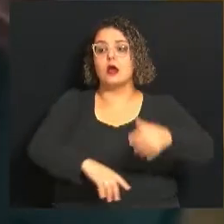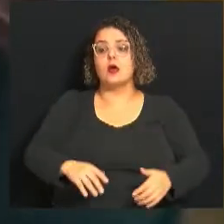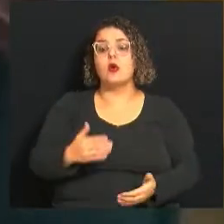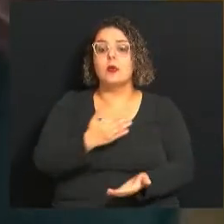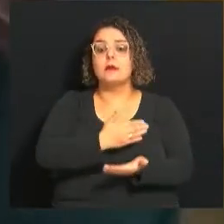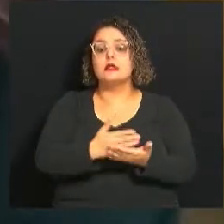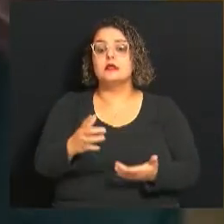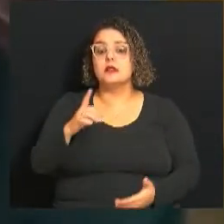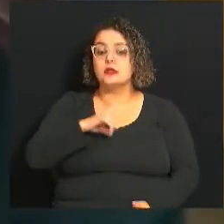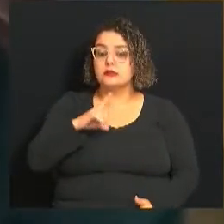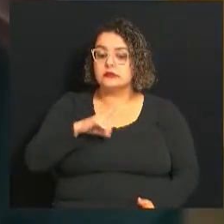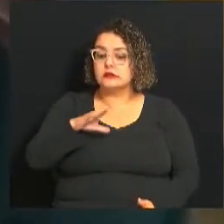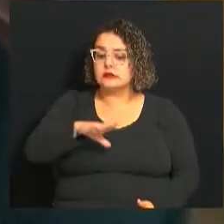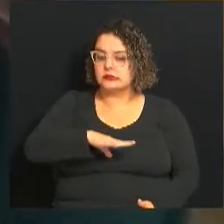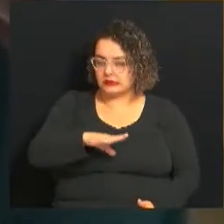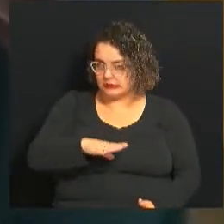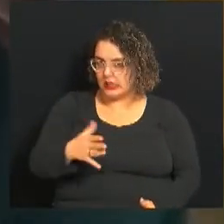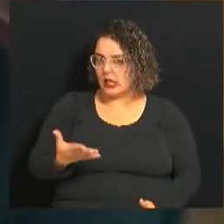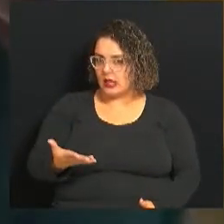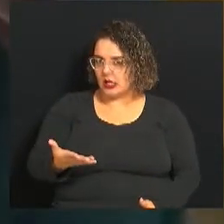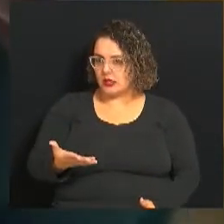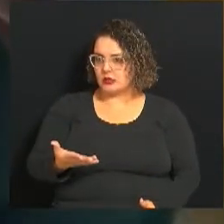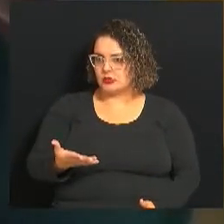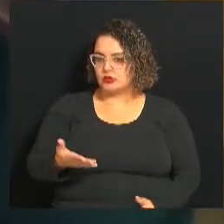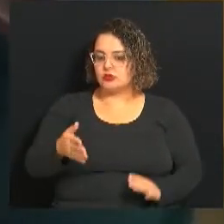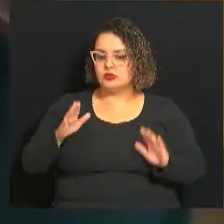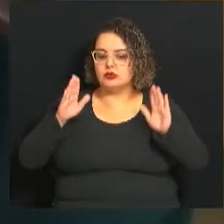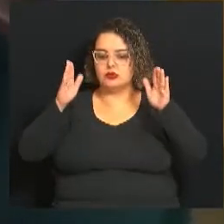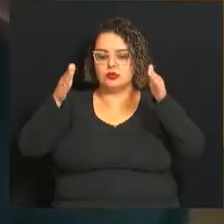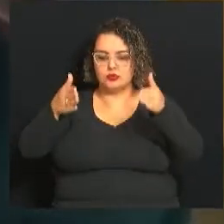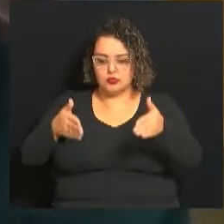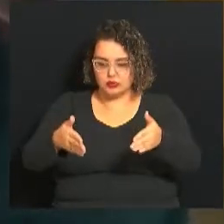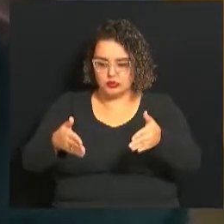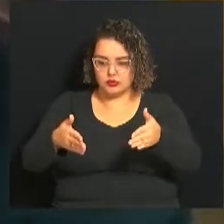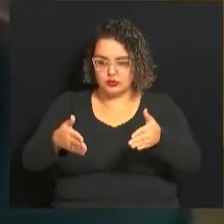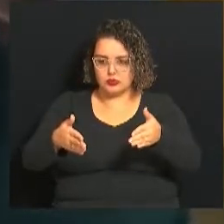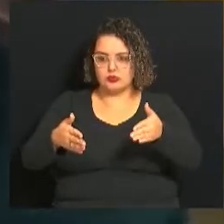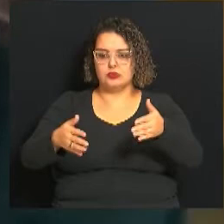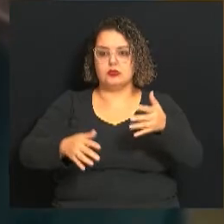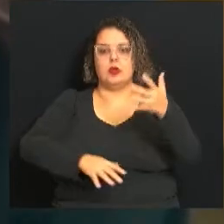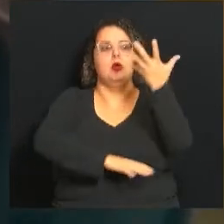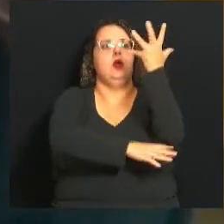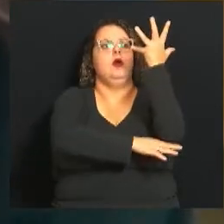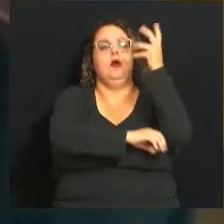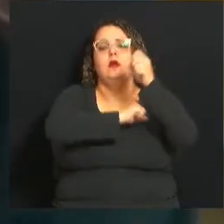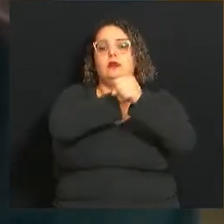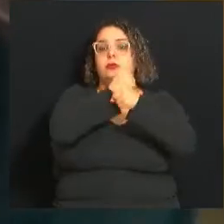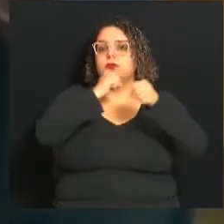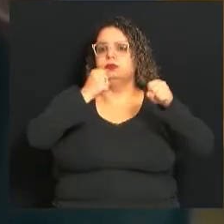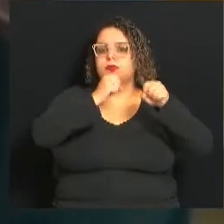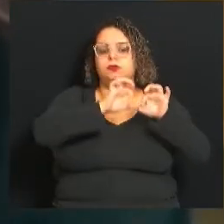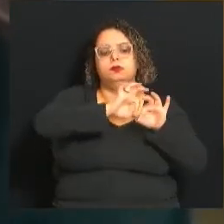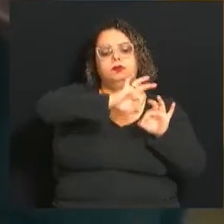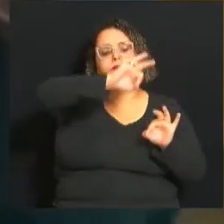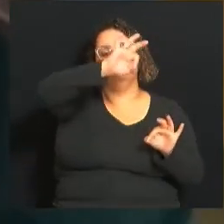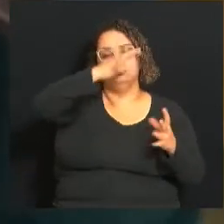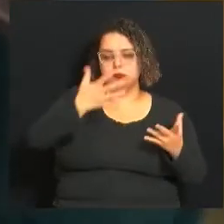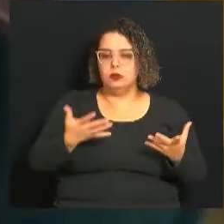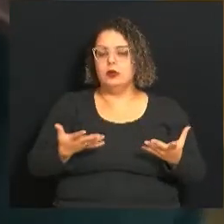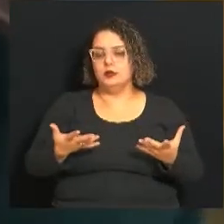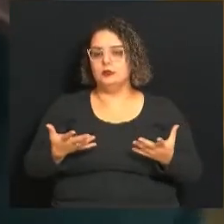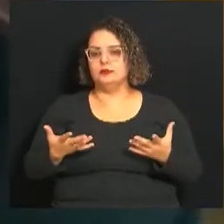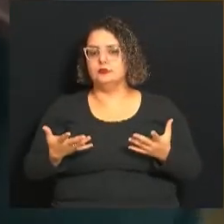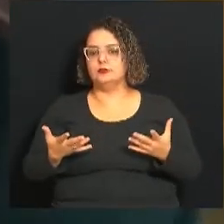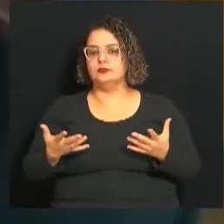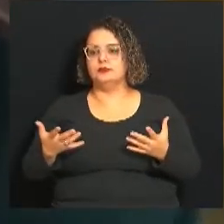à cidade, em função do porte avantajado, em função do